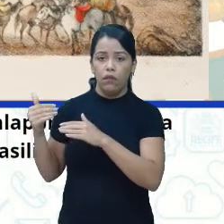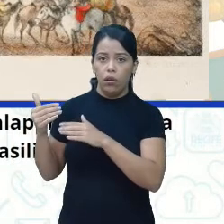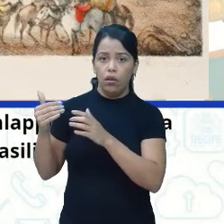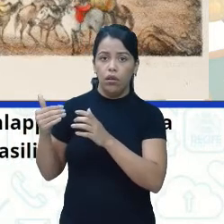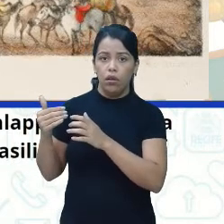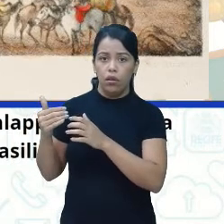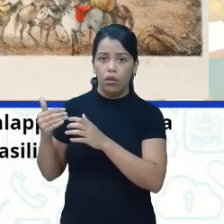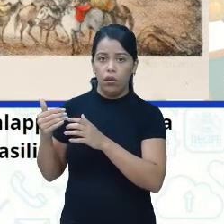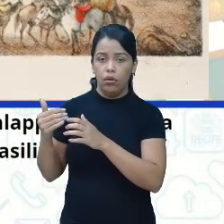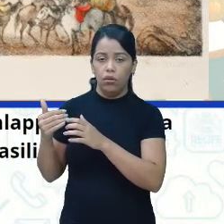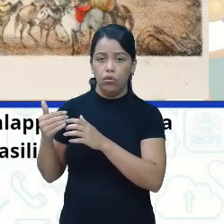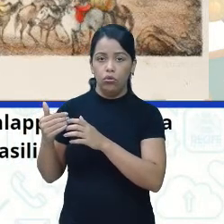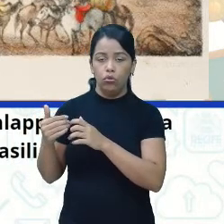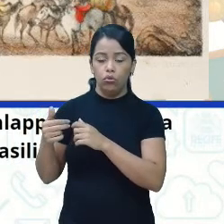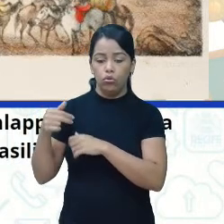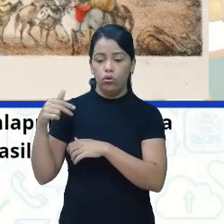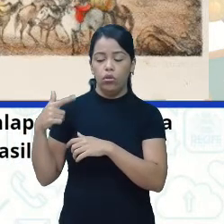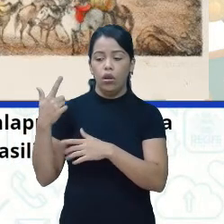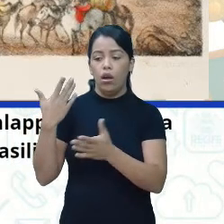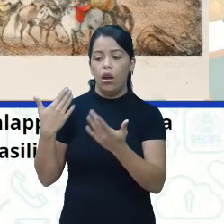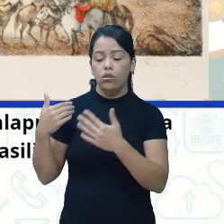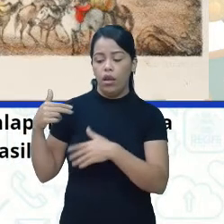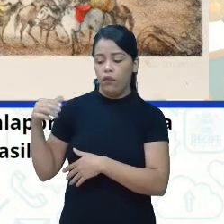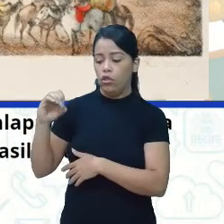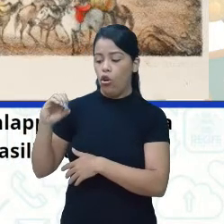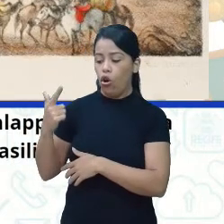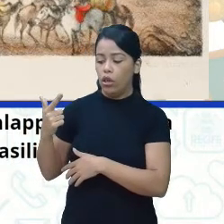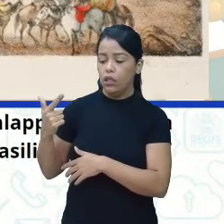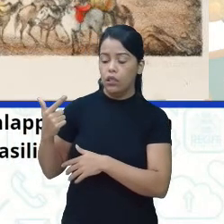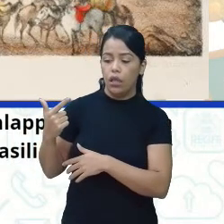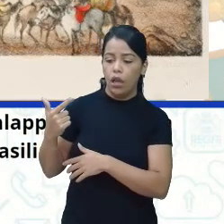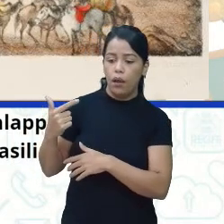do norte para o sul, ou seja, de Olinda para o